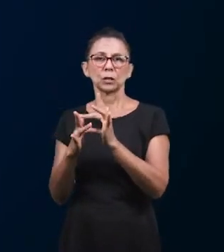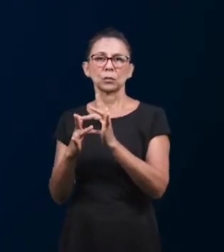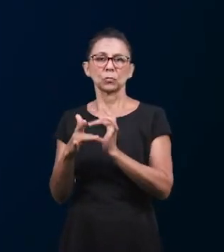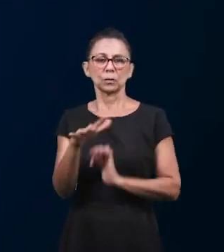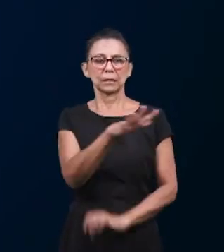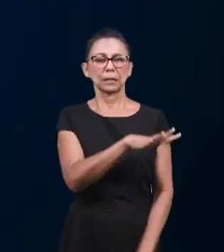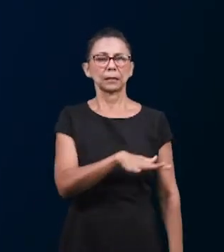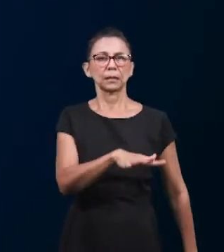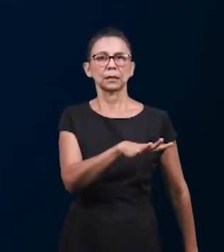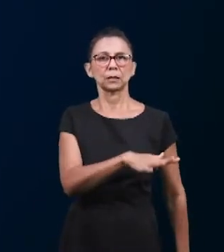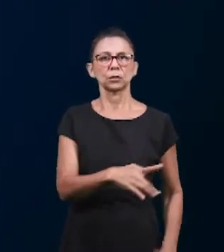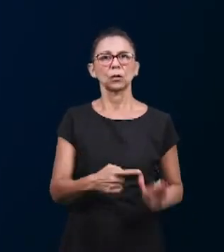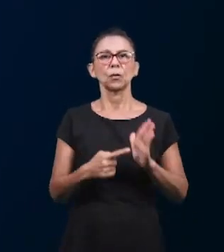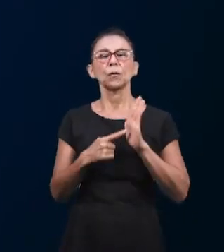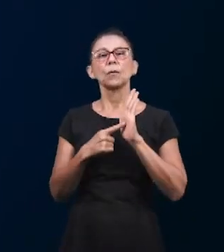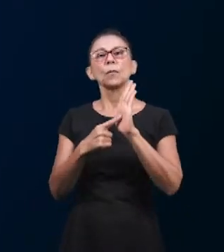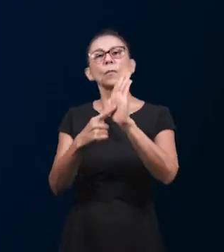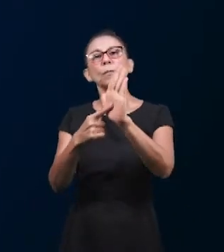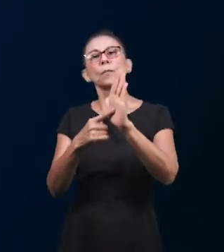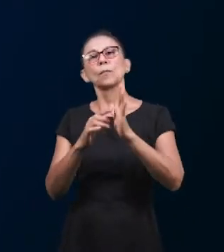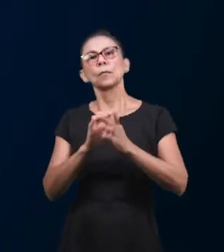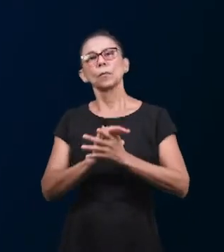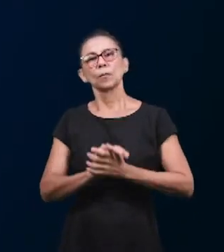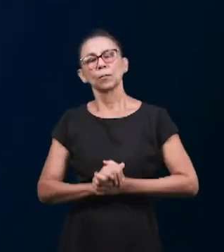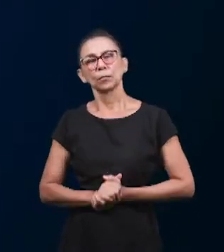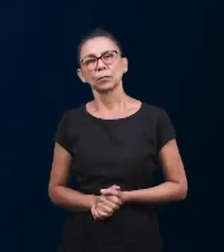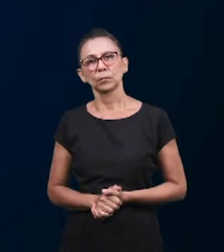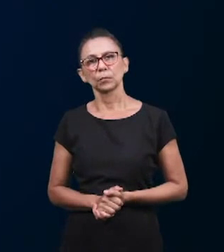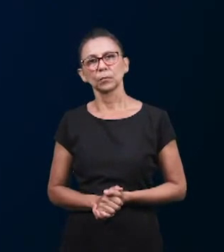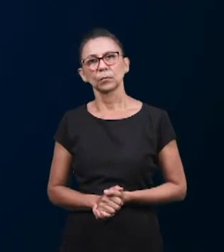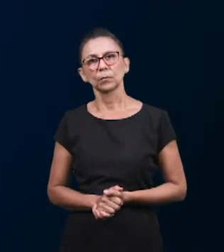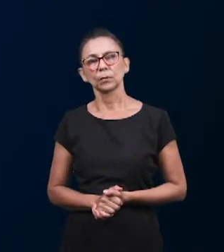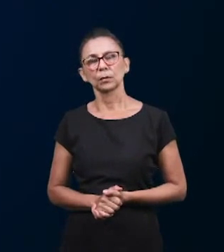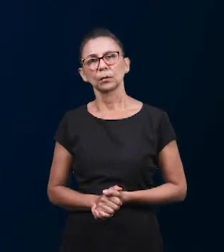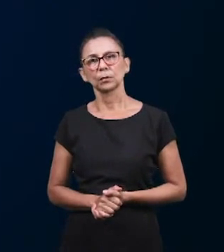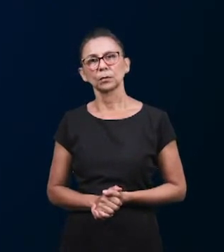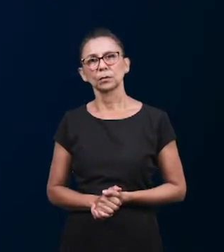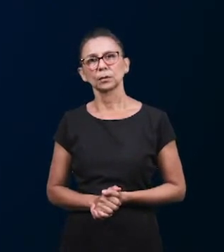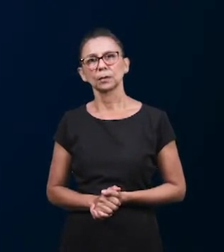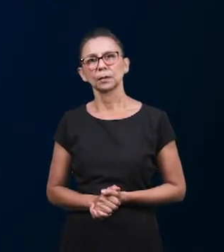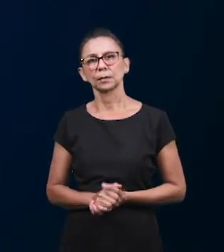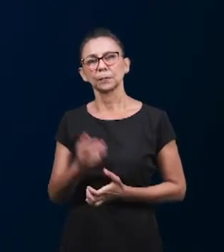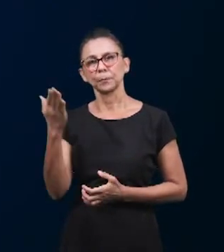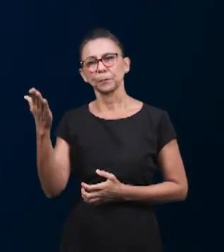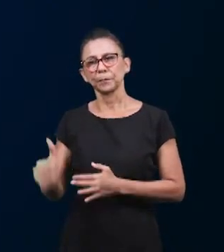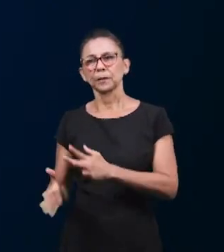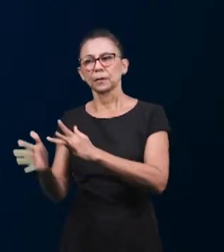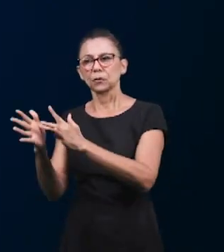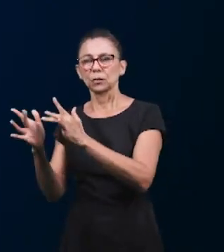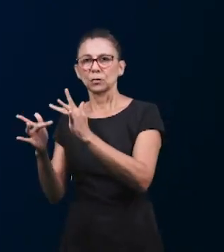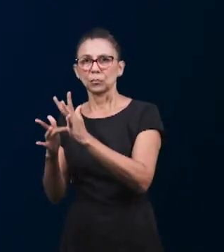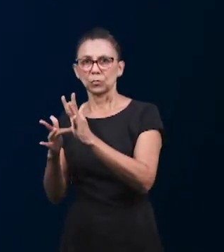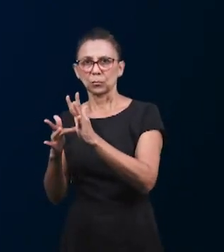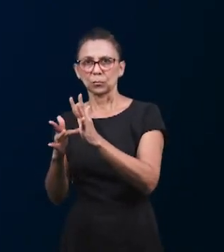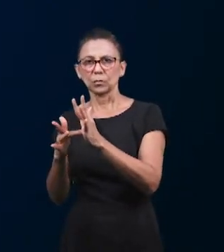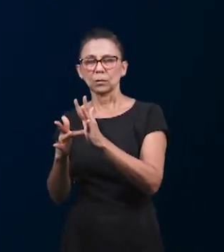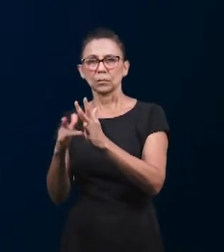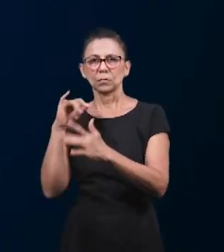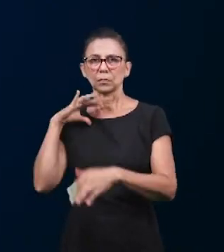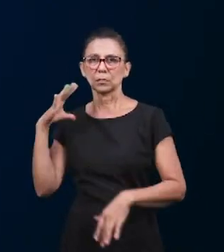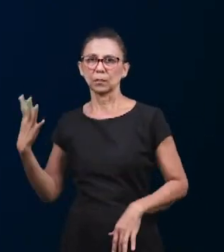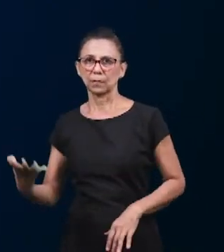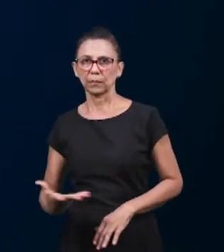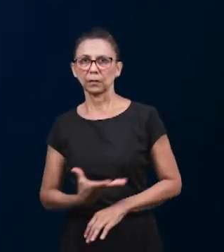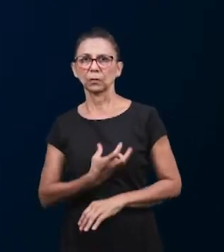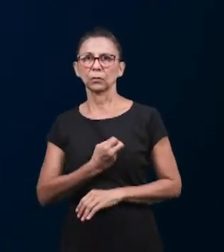do terreno com o celestial. As duas fontes se encontram. Jesus, a fonte de